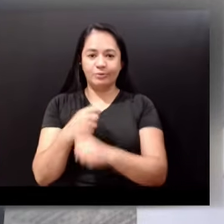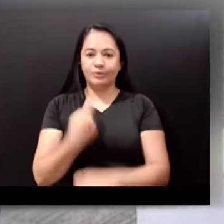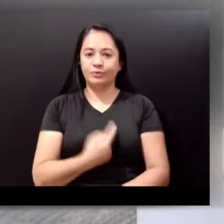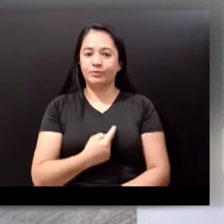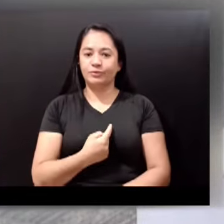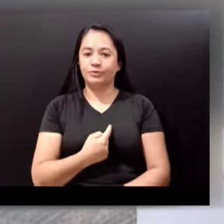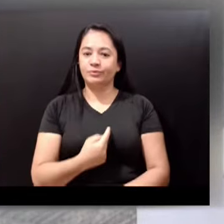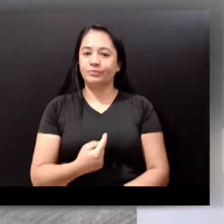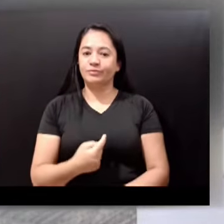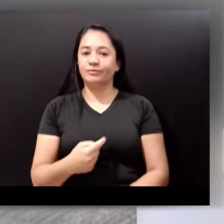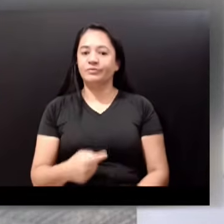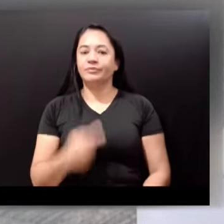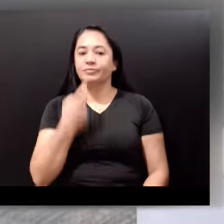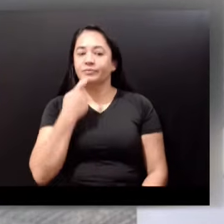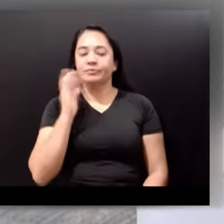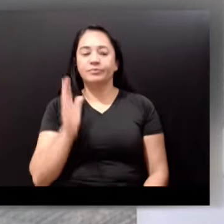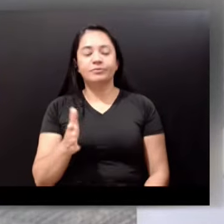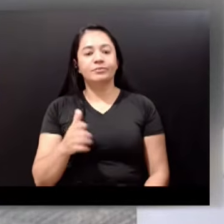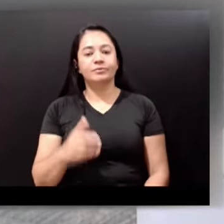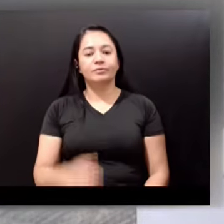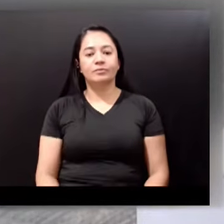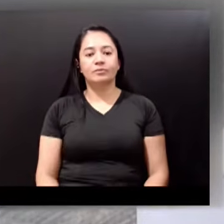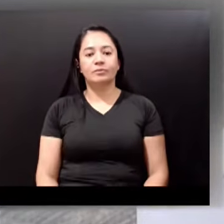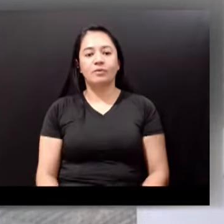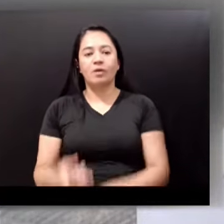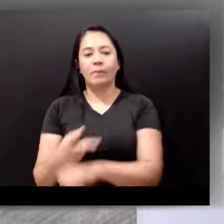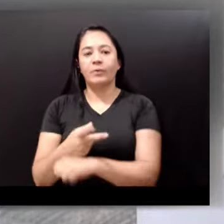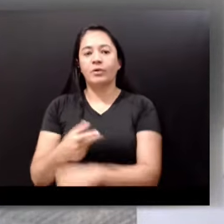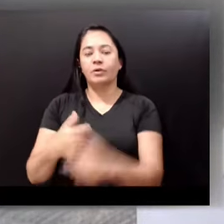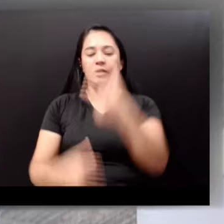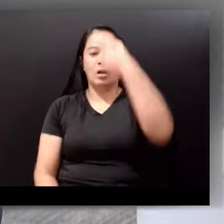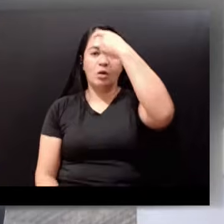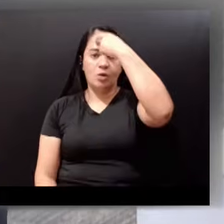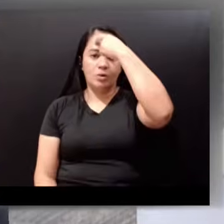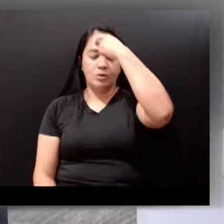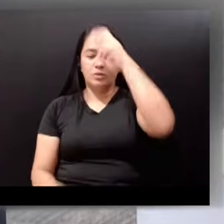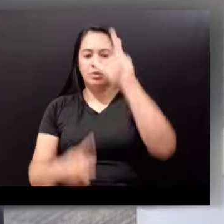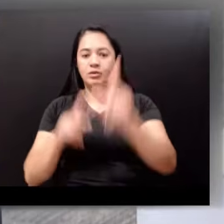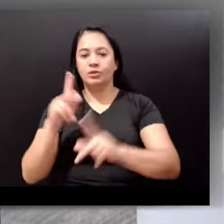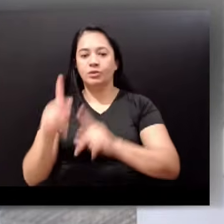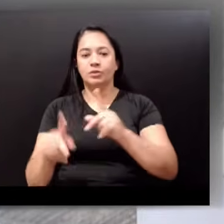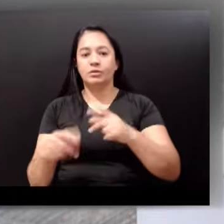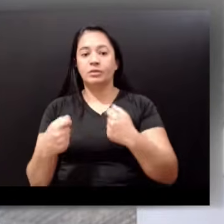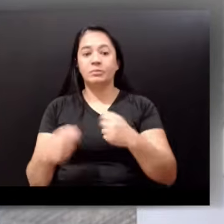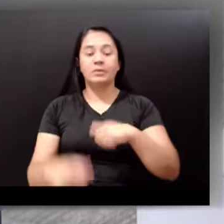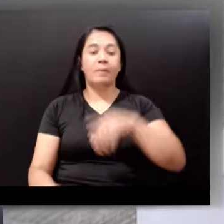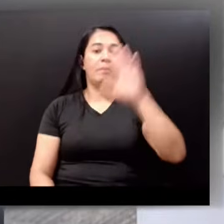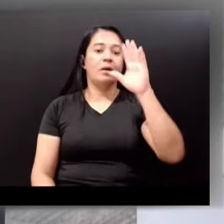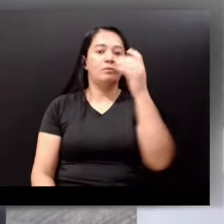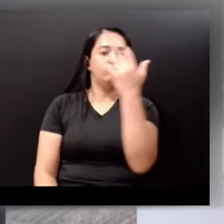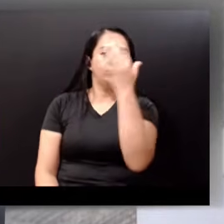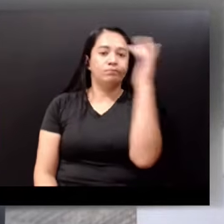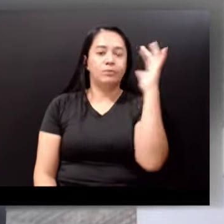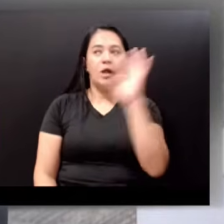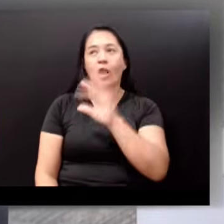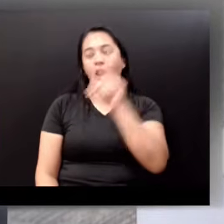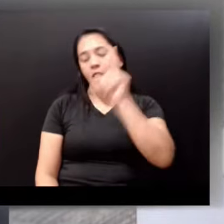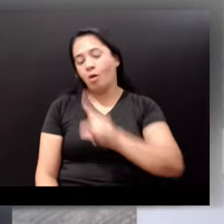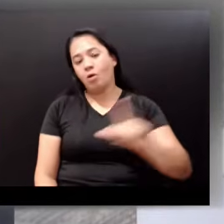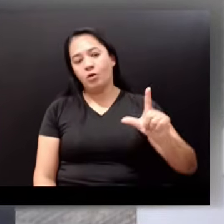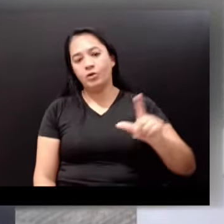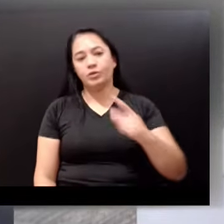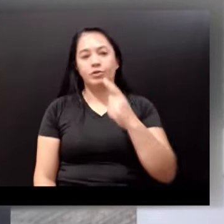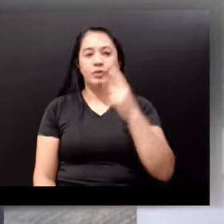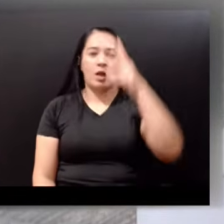trazendo, buscando a conscientização da população que temos que ter mais árvores. É lógico, a prefeitura tem retirado árvores